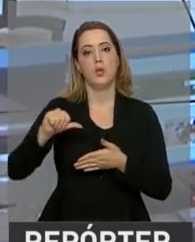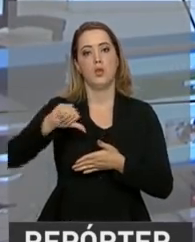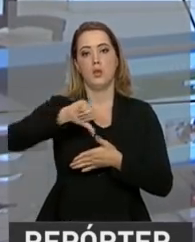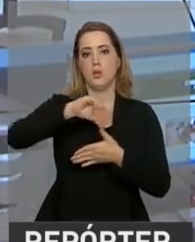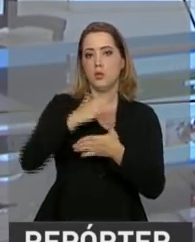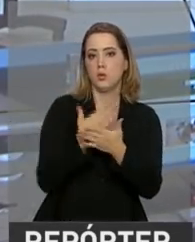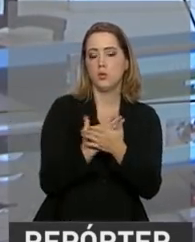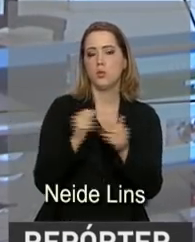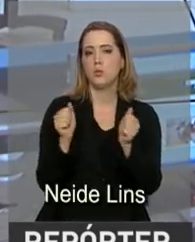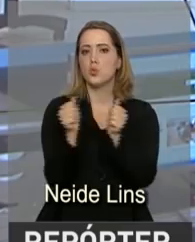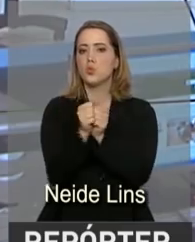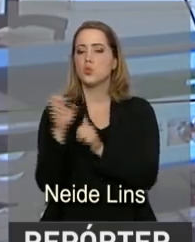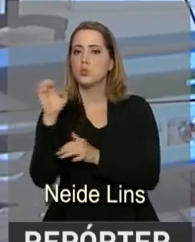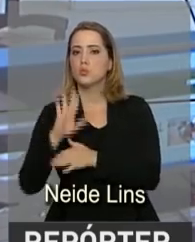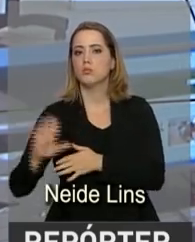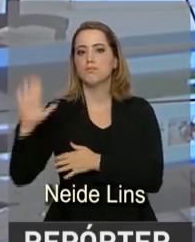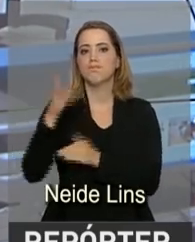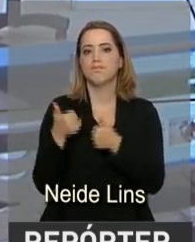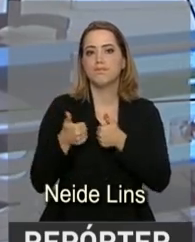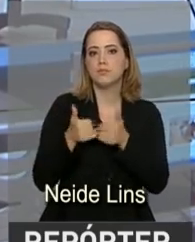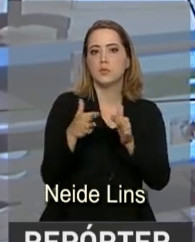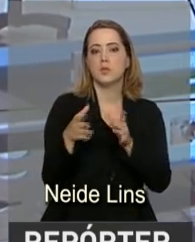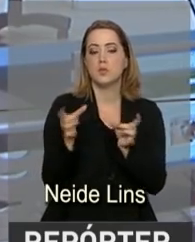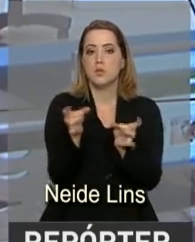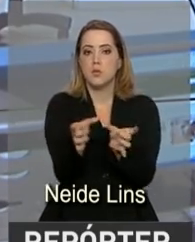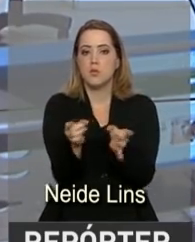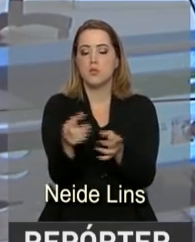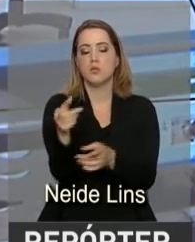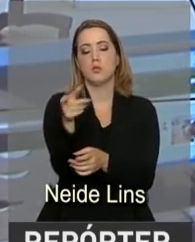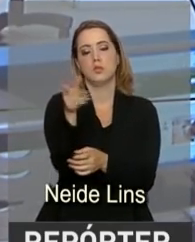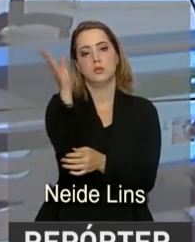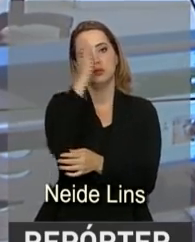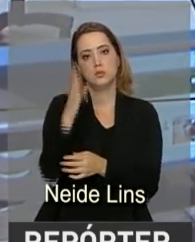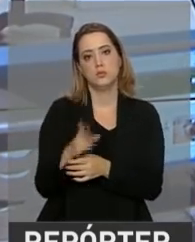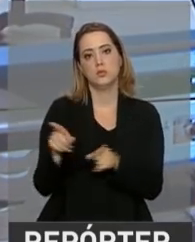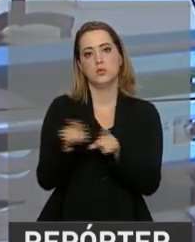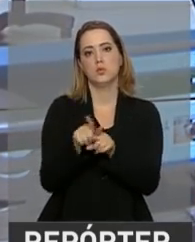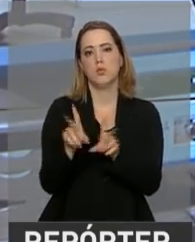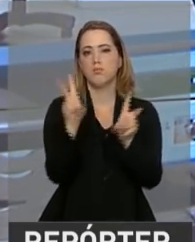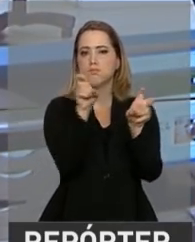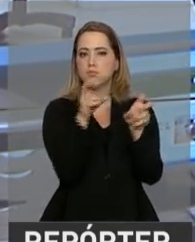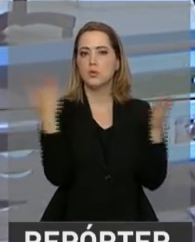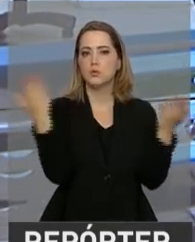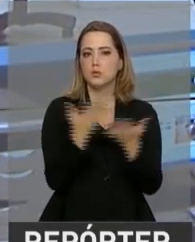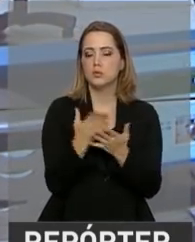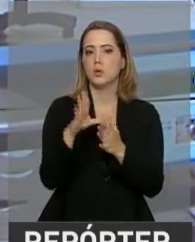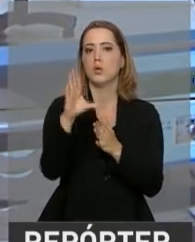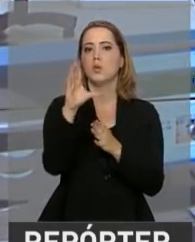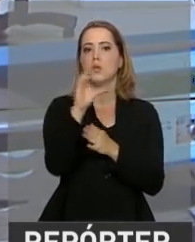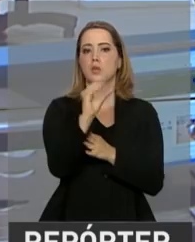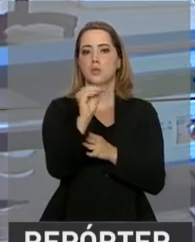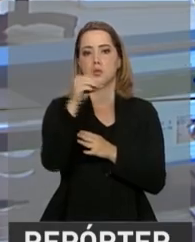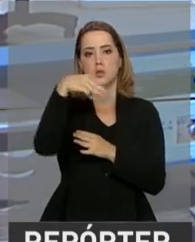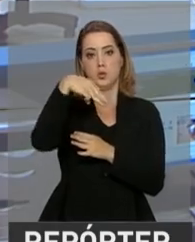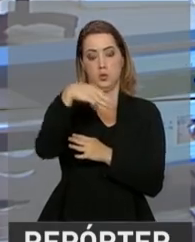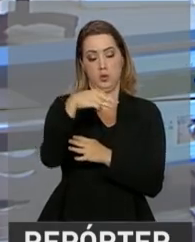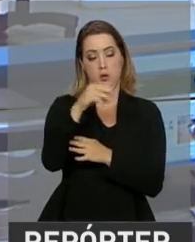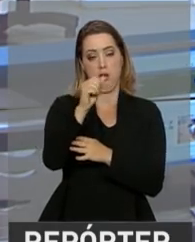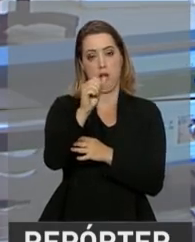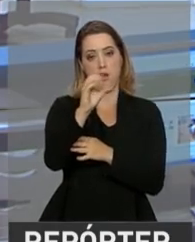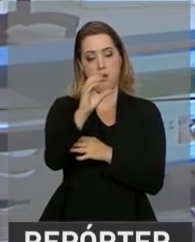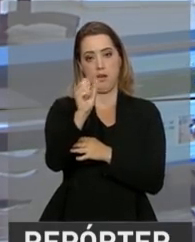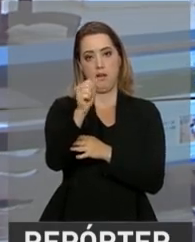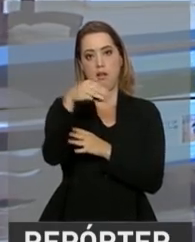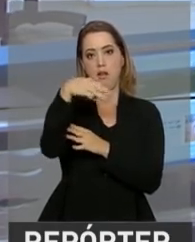Mercosul e a União Europeia para ampliar as exportações brasileiras foi um dos temas tratados na reunião da Câmara de Comércio